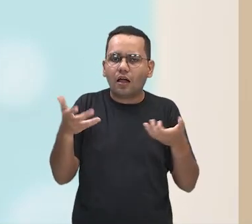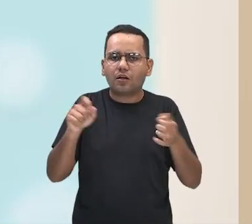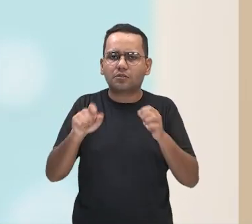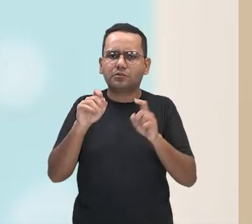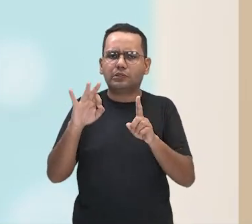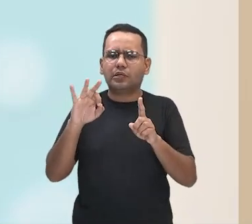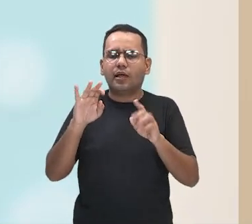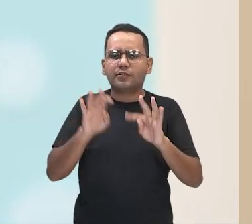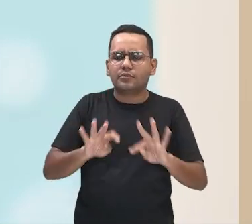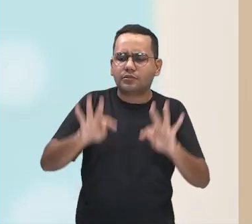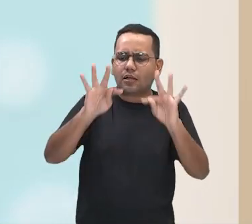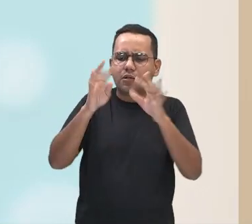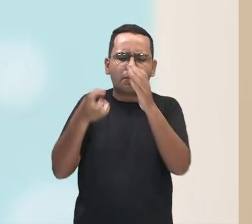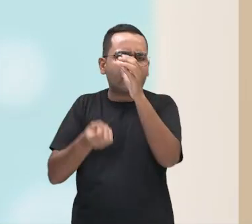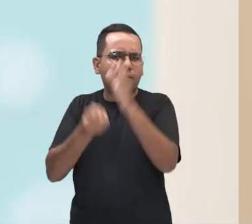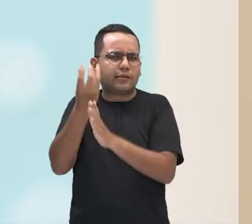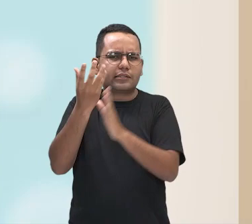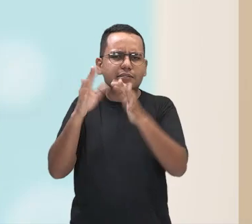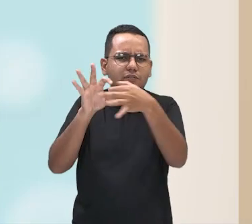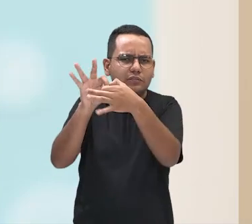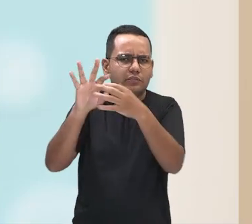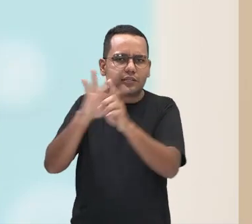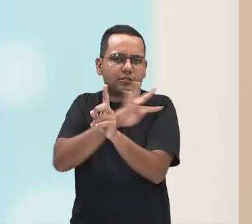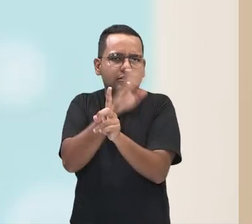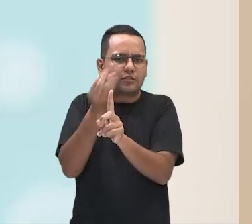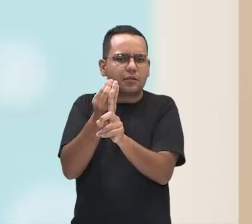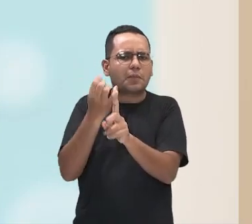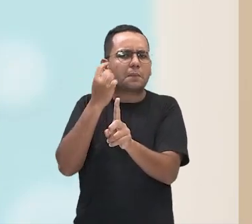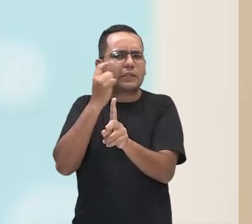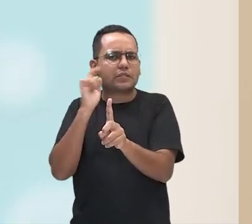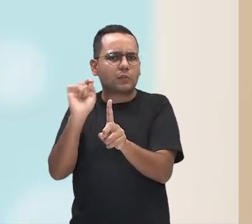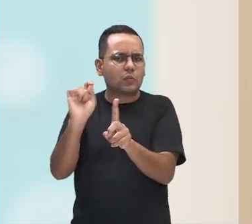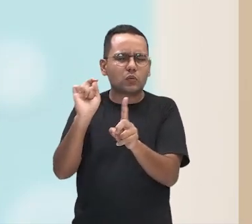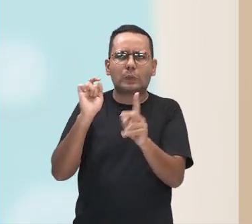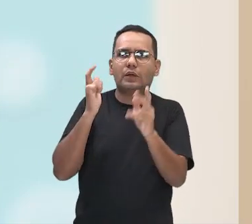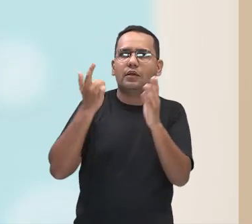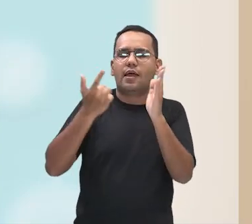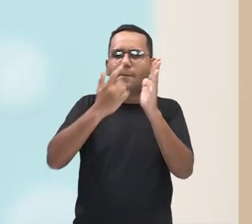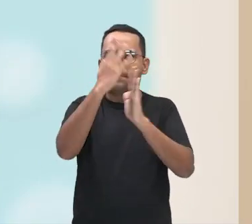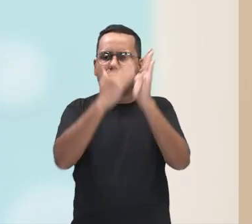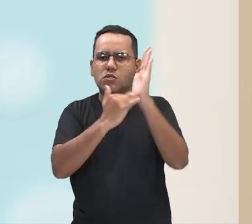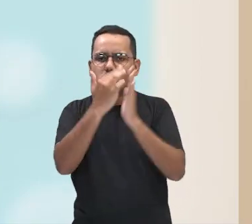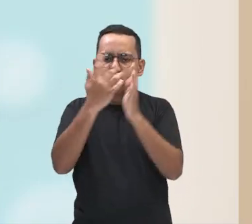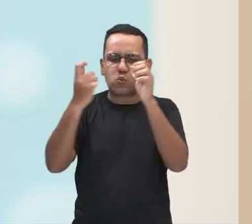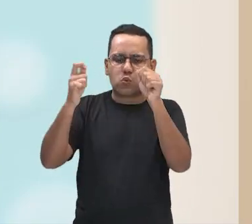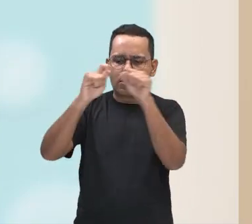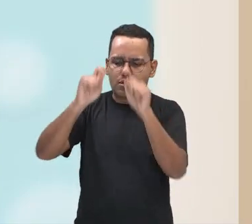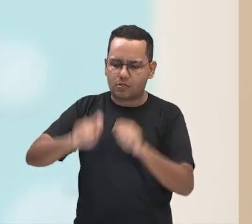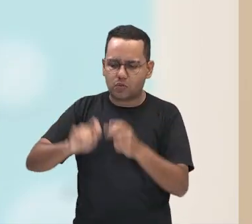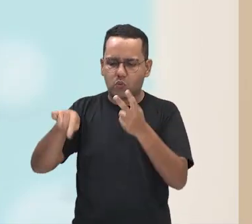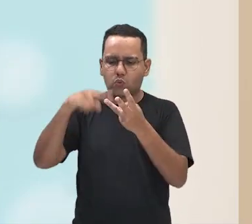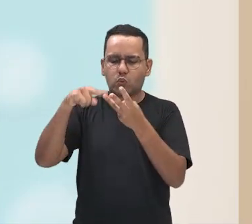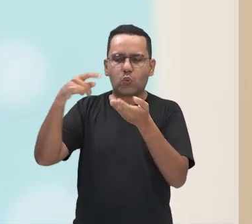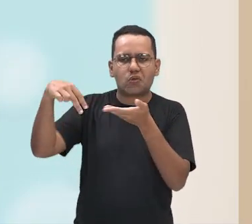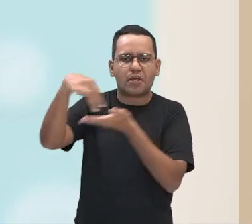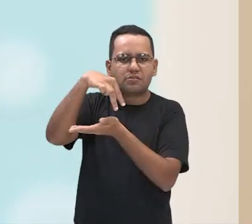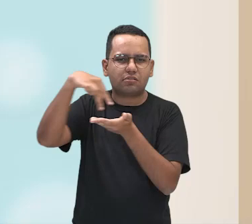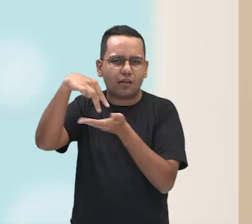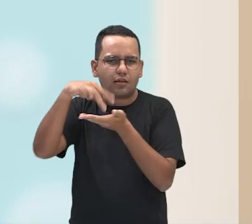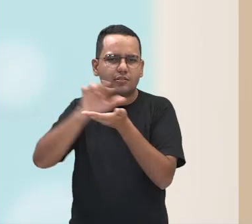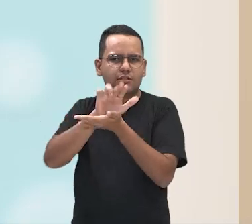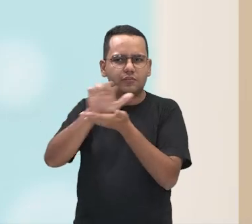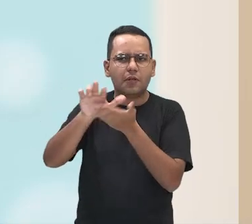Porque normalmente quando a gente pensa na arte, a gente pensa na pintura, na escultura, na música, na dança, mas a gente pode sim pensar